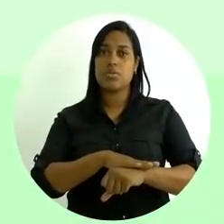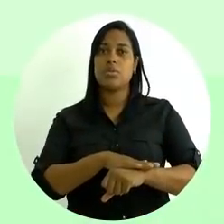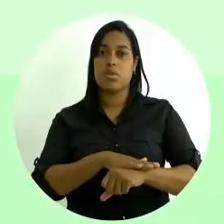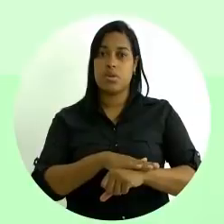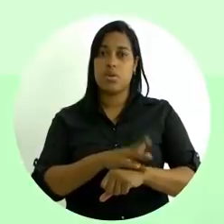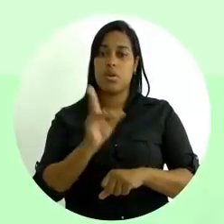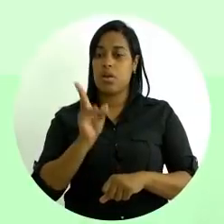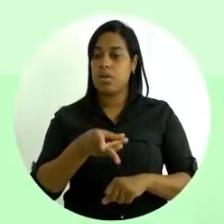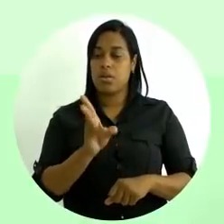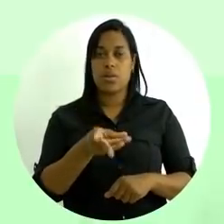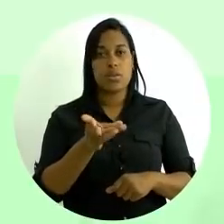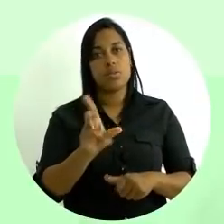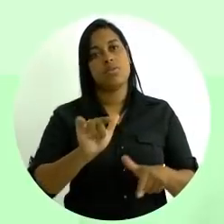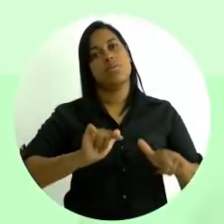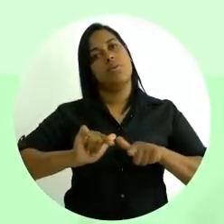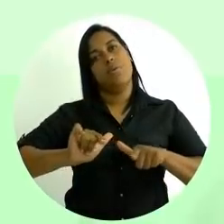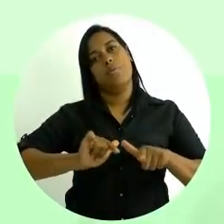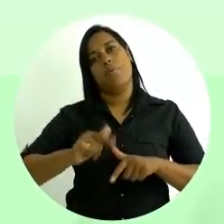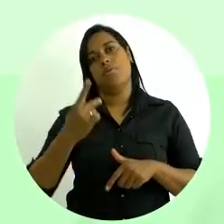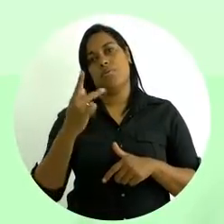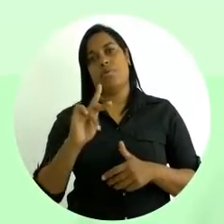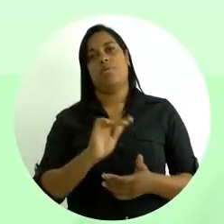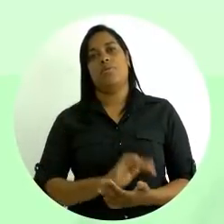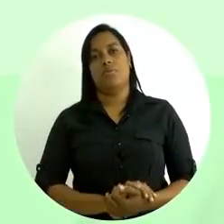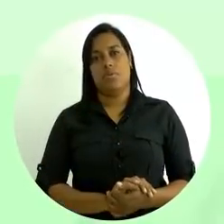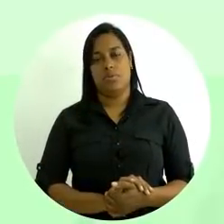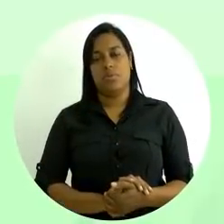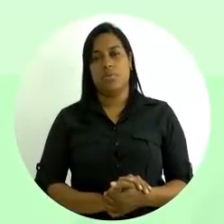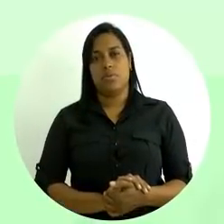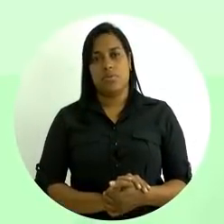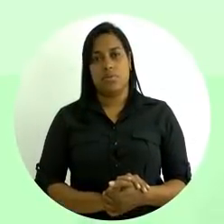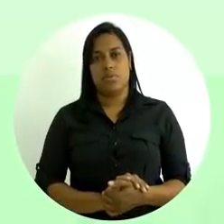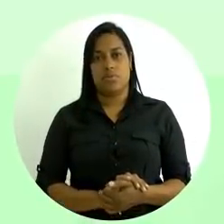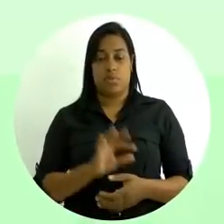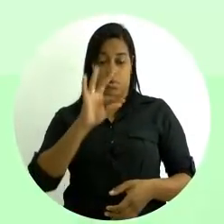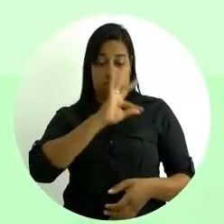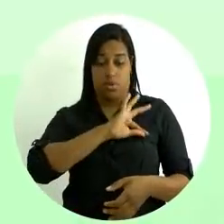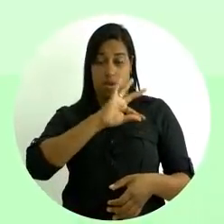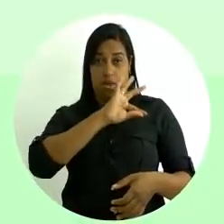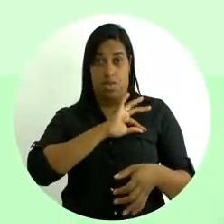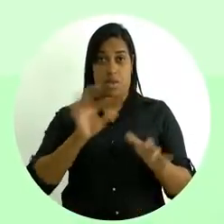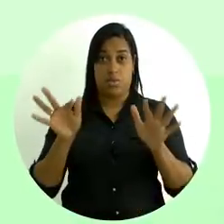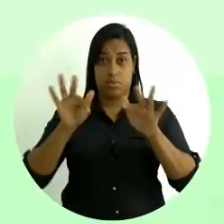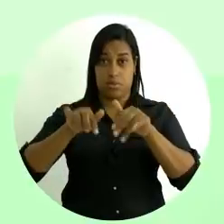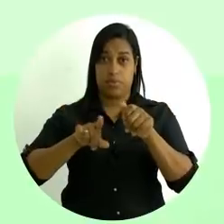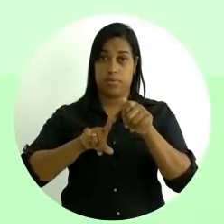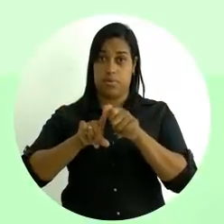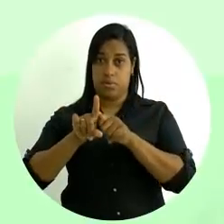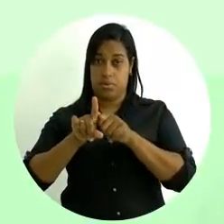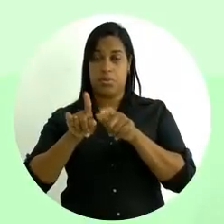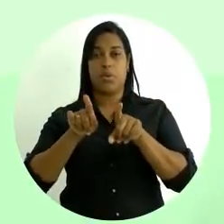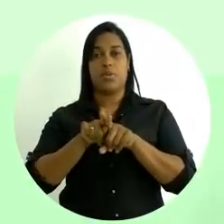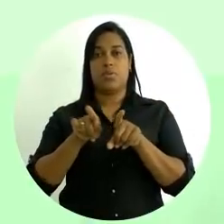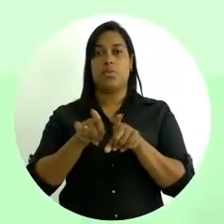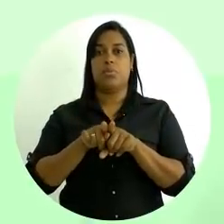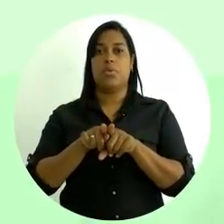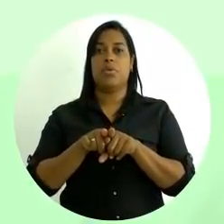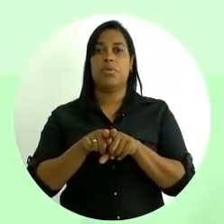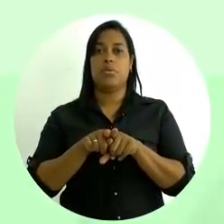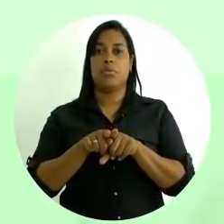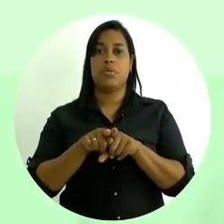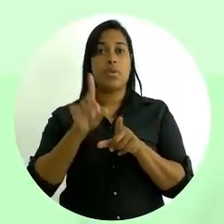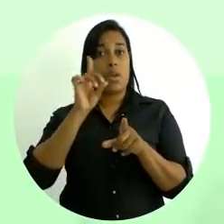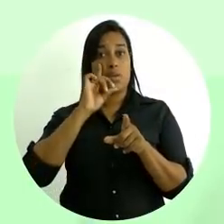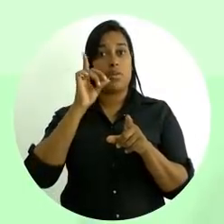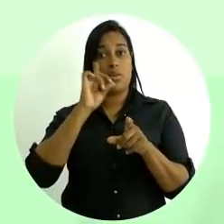duração da jornada de trabalho dele. Então, tanto o salário no final do mês, como a